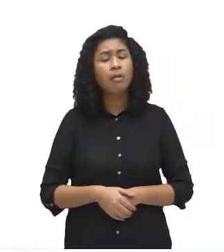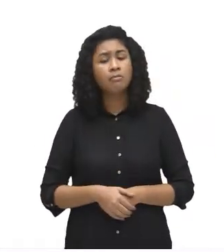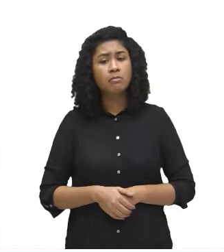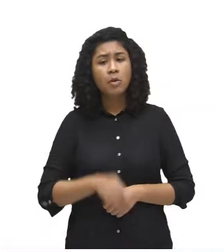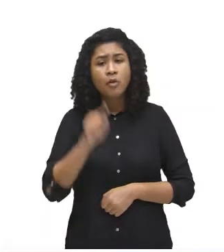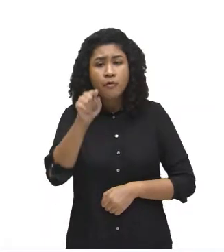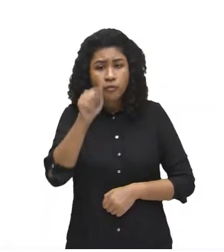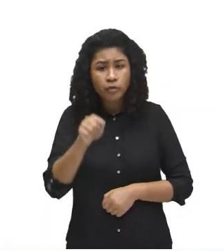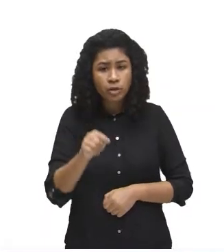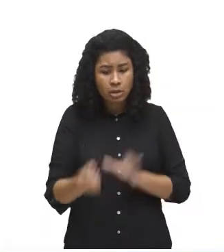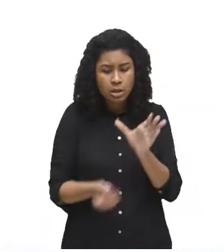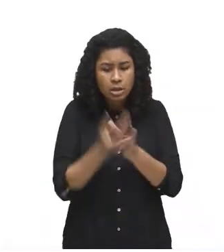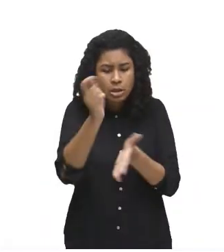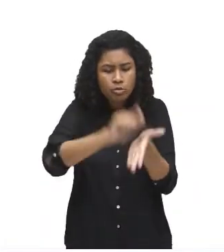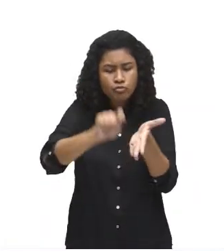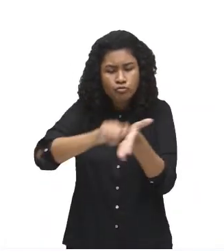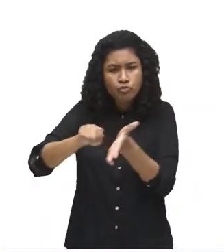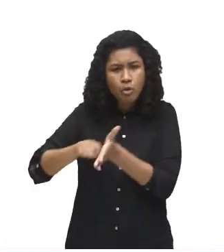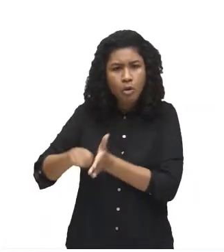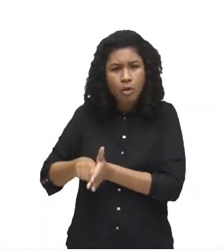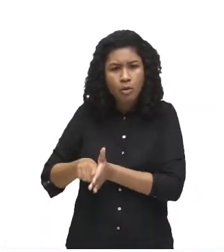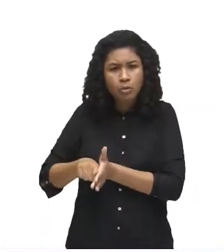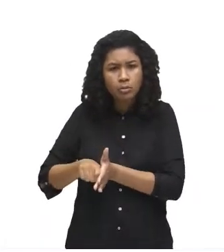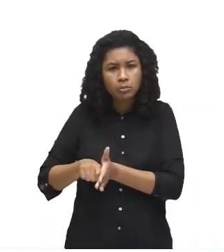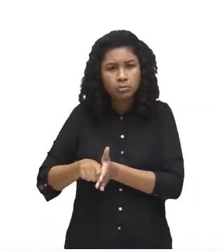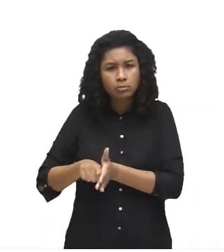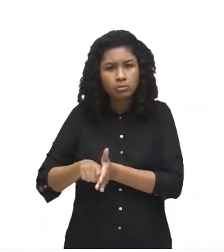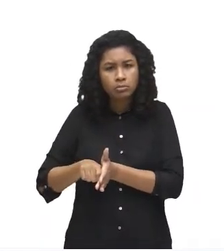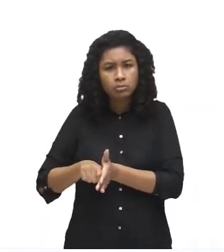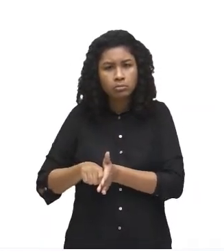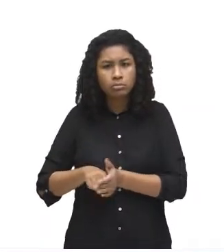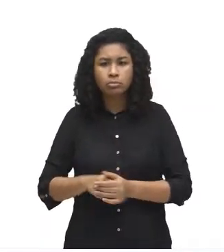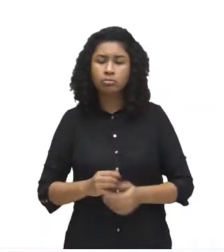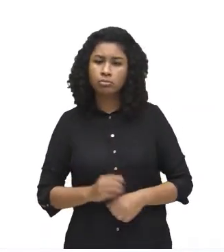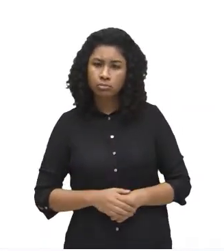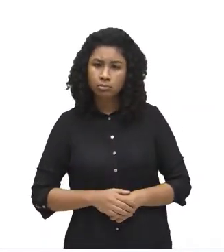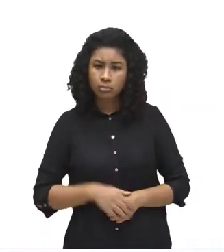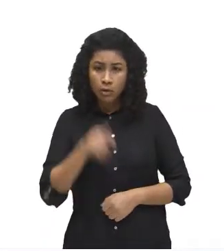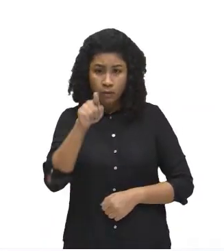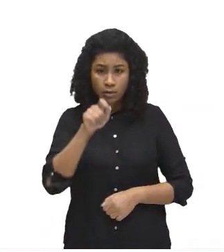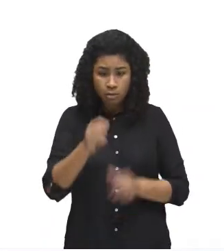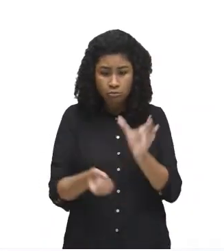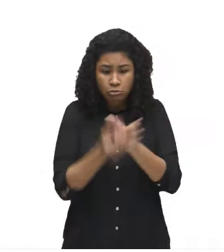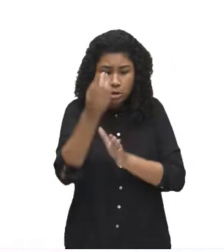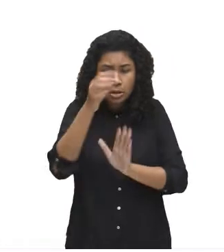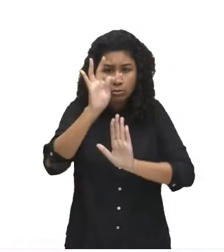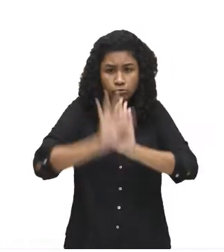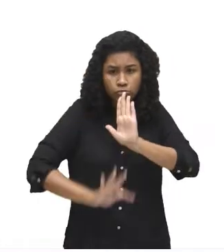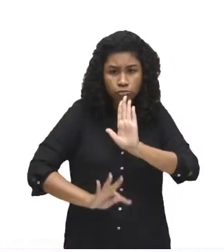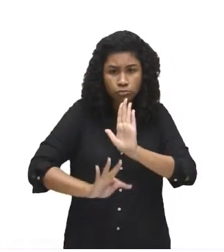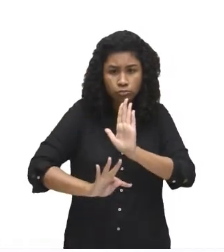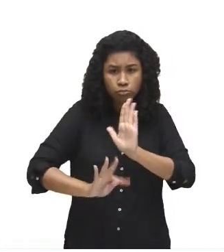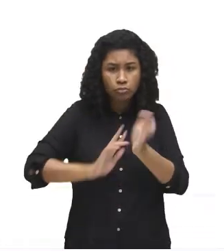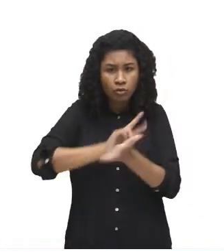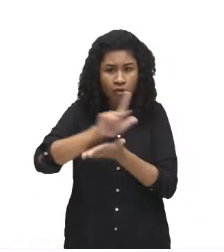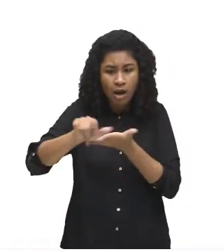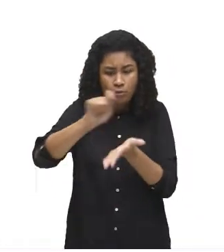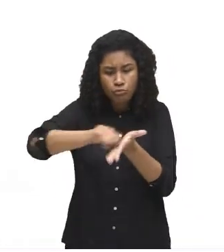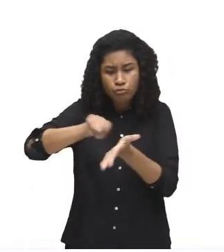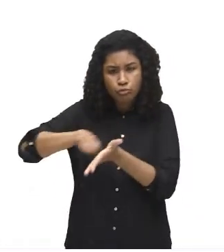Sim ou não? Sim ou não? Sim ou não? Você produz ou não textos? Eu quero saber agora. Por exemplo, quando